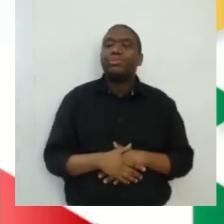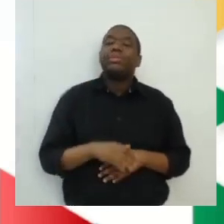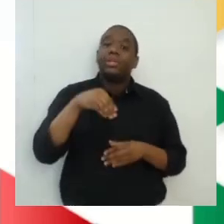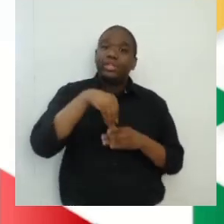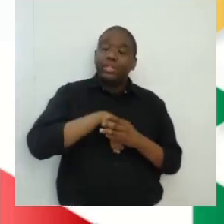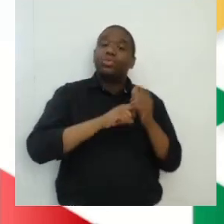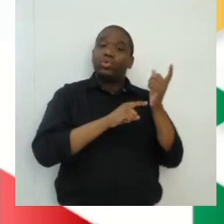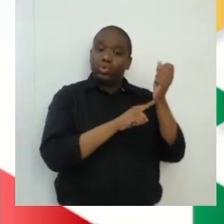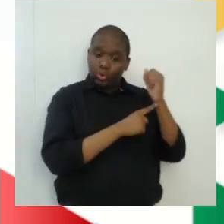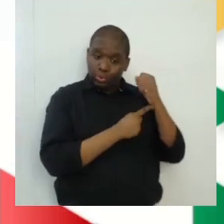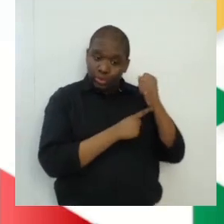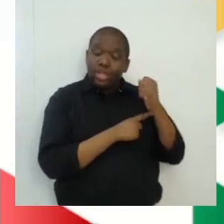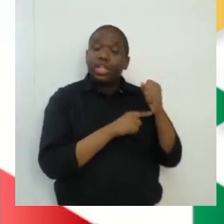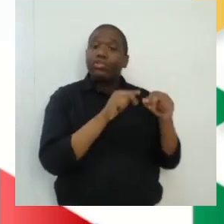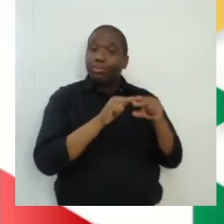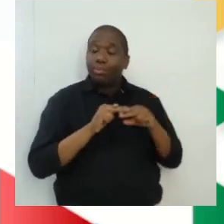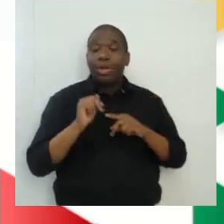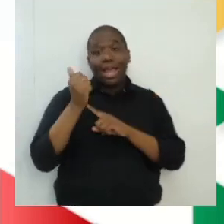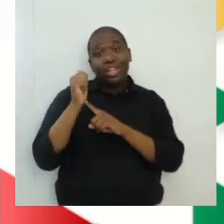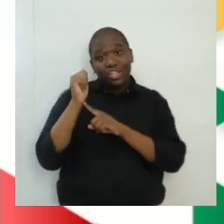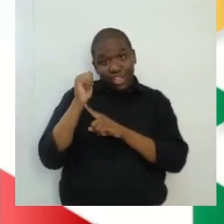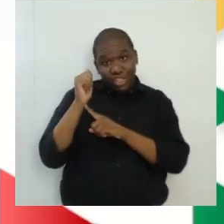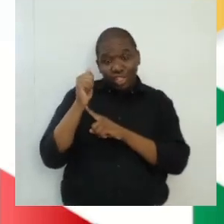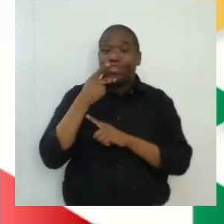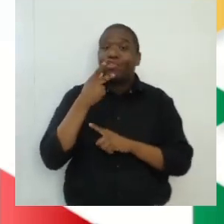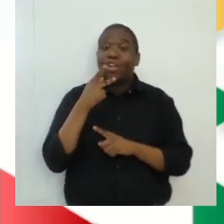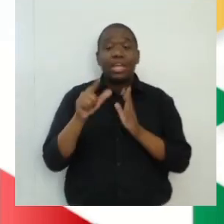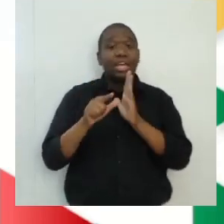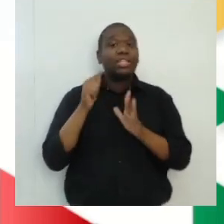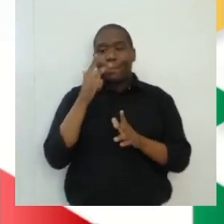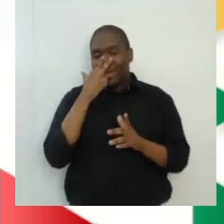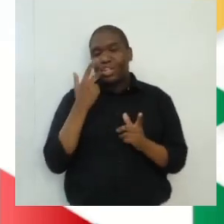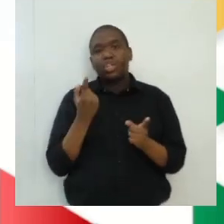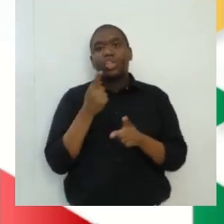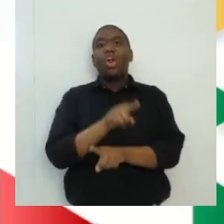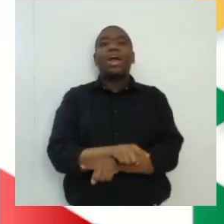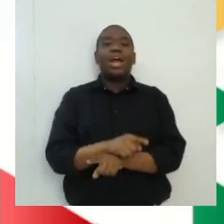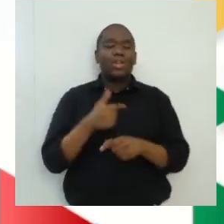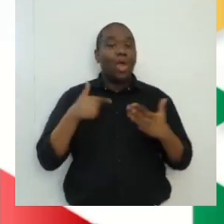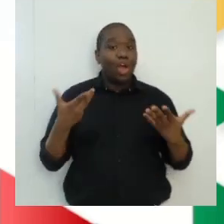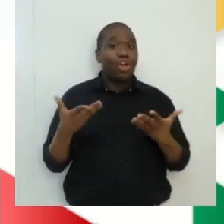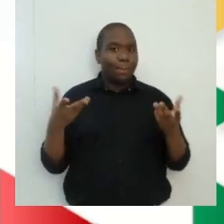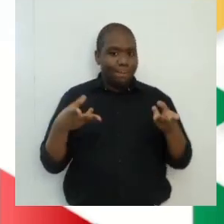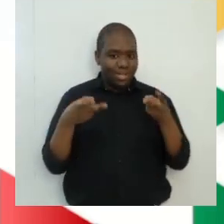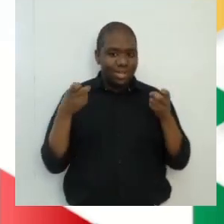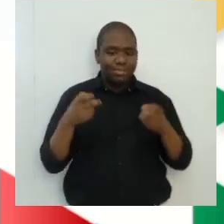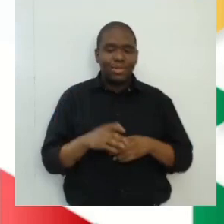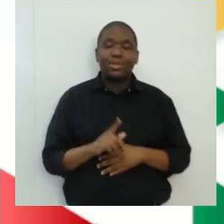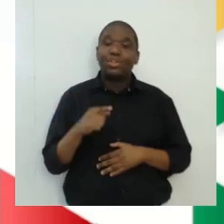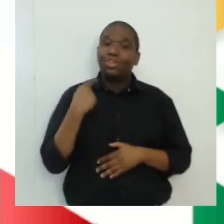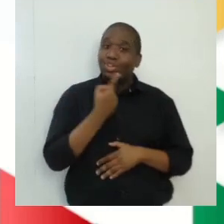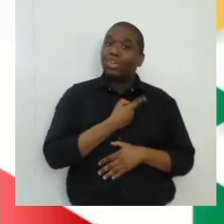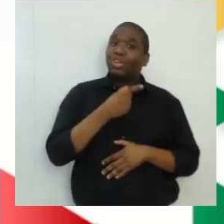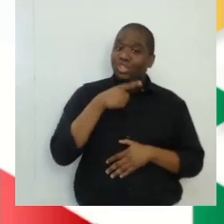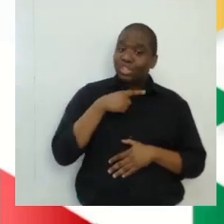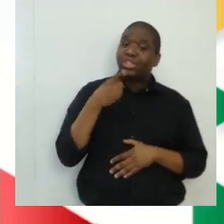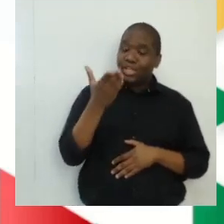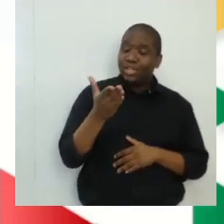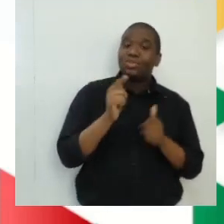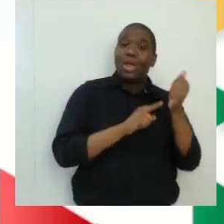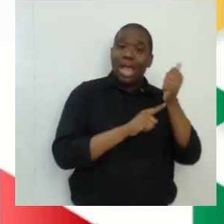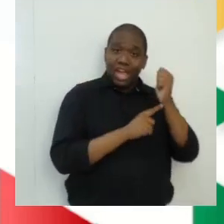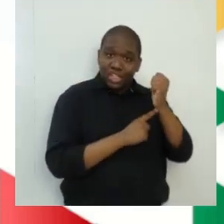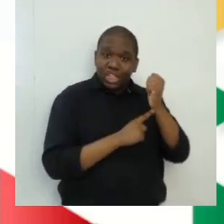a partir de adjetivos. Ó, falei até trocado antes, não foi? Notei agora. Quando a gente tem o adjetivo